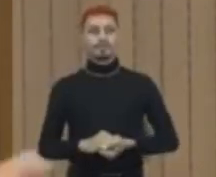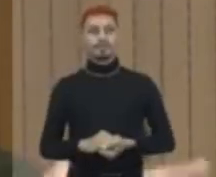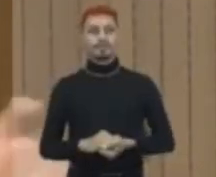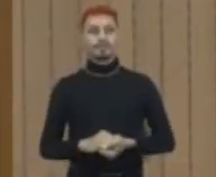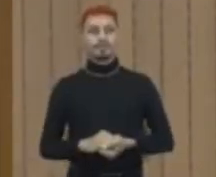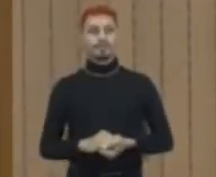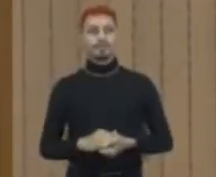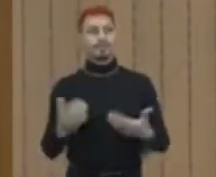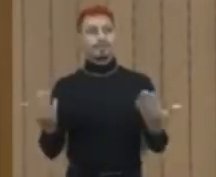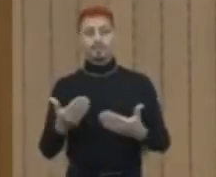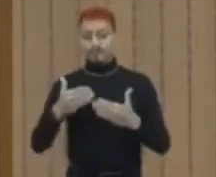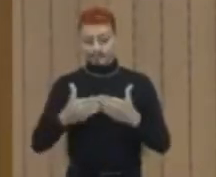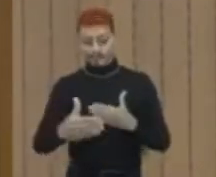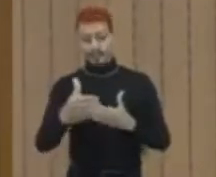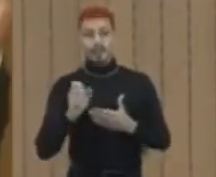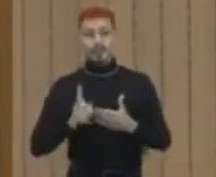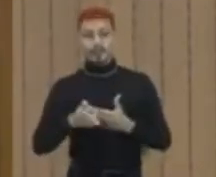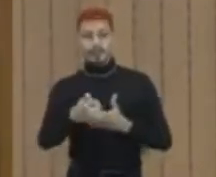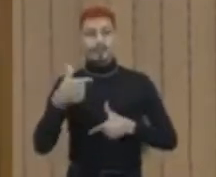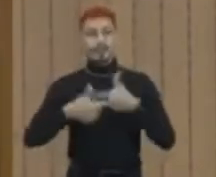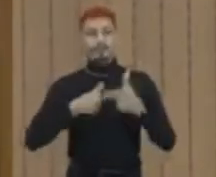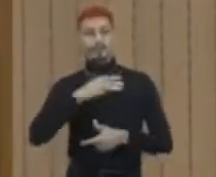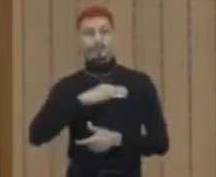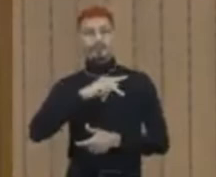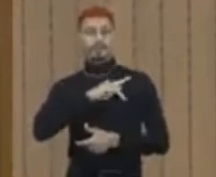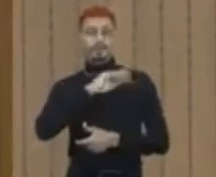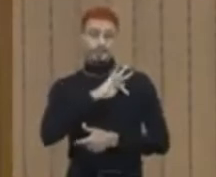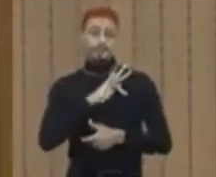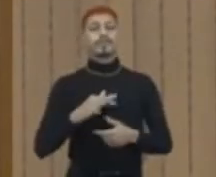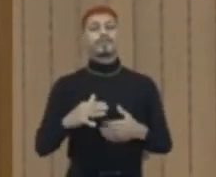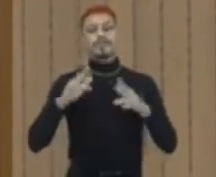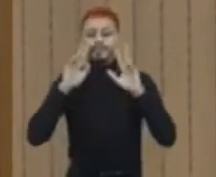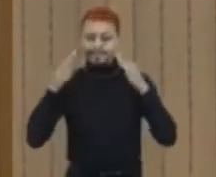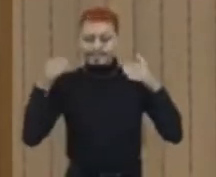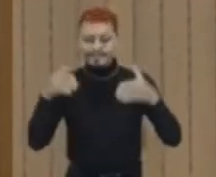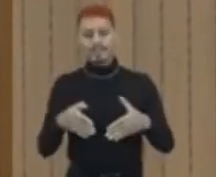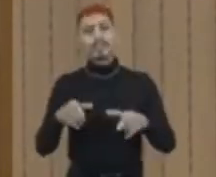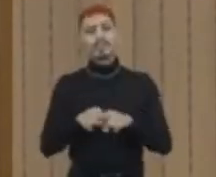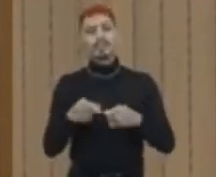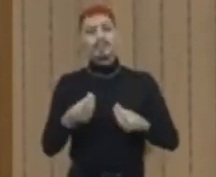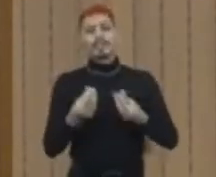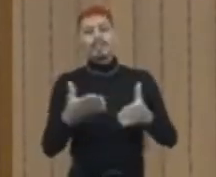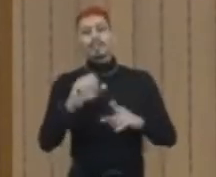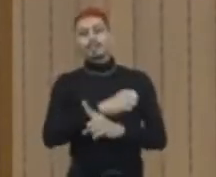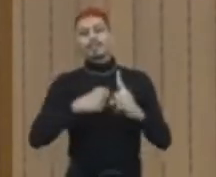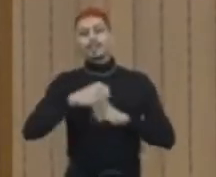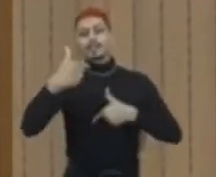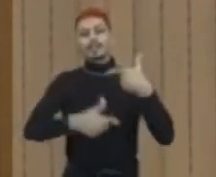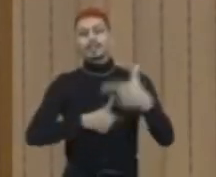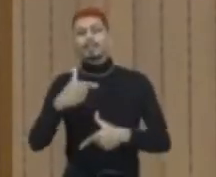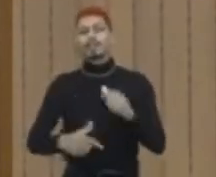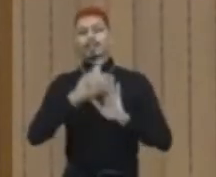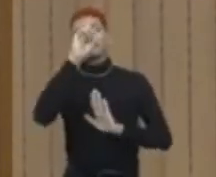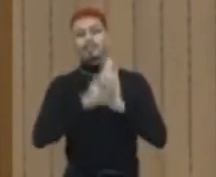E agora é seguir em frente, o trabalho do Ministério Público Federal com muita dedicação e retribuir para a sociedade em trabalho, garantia dos